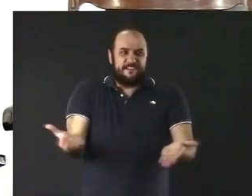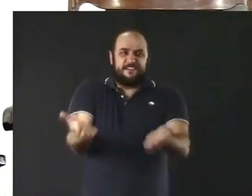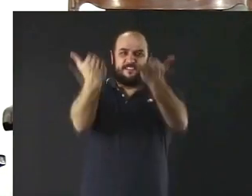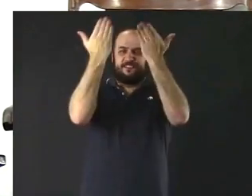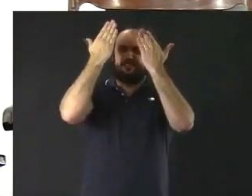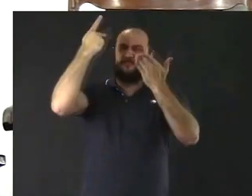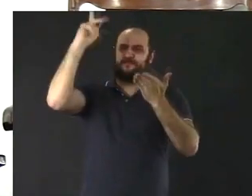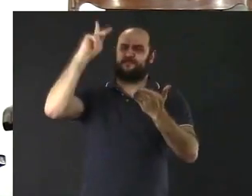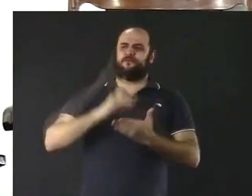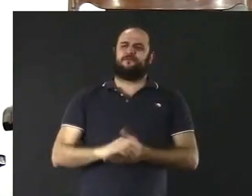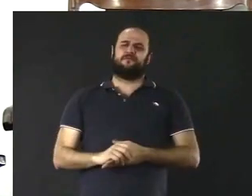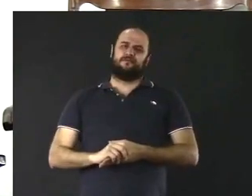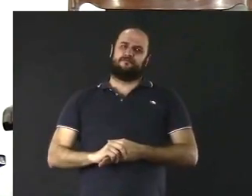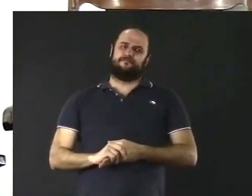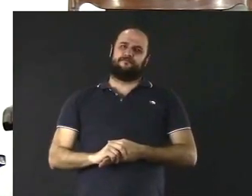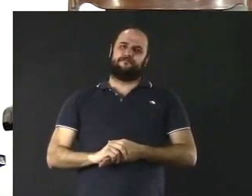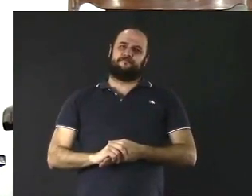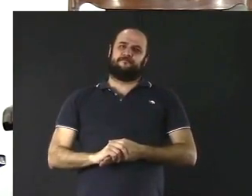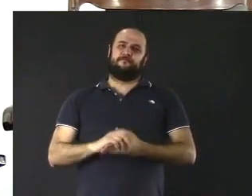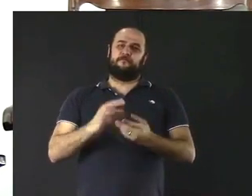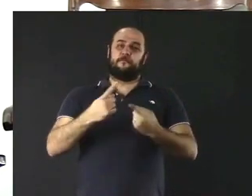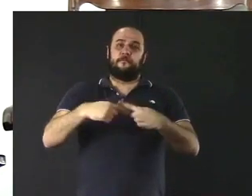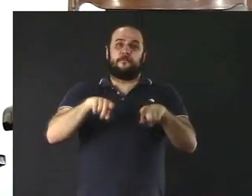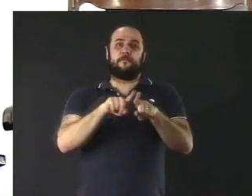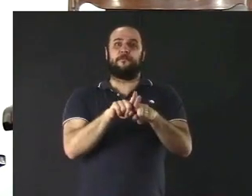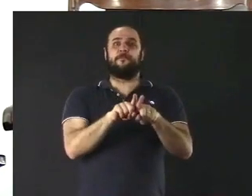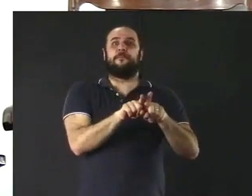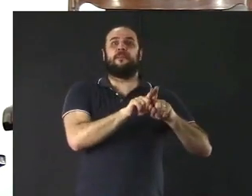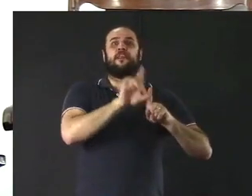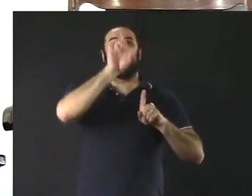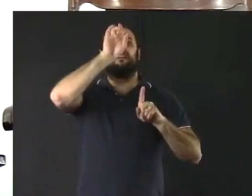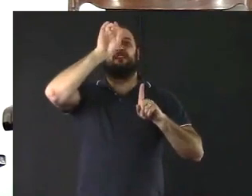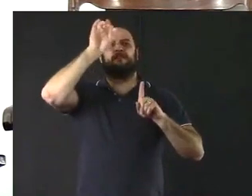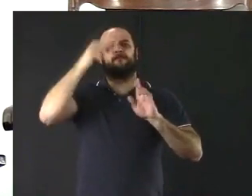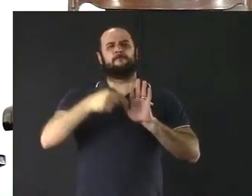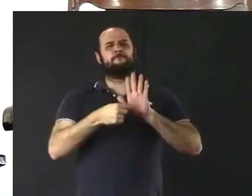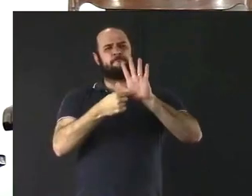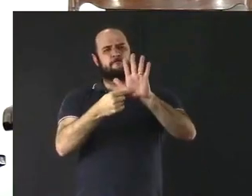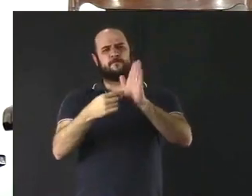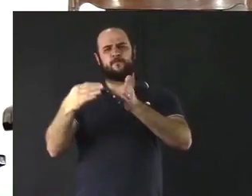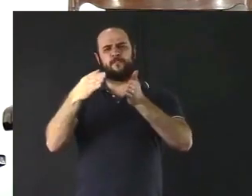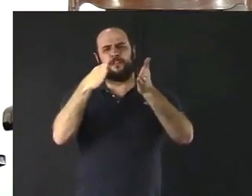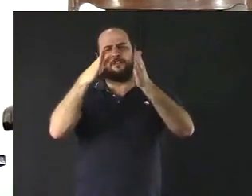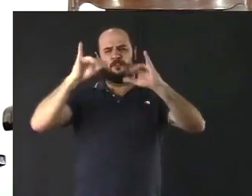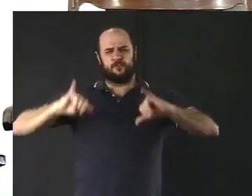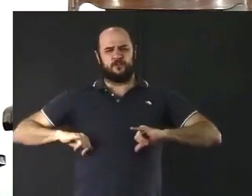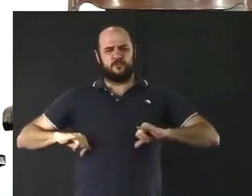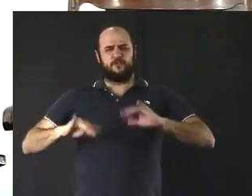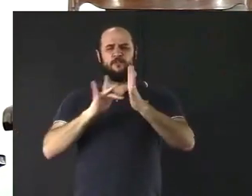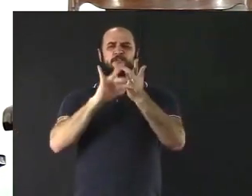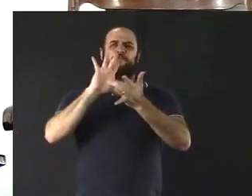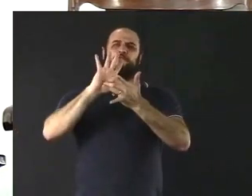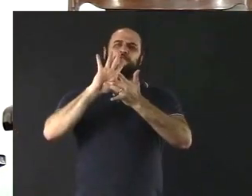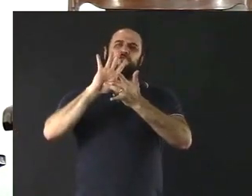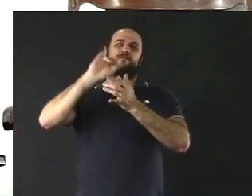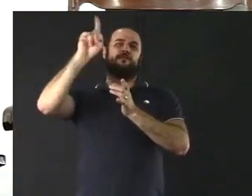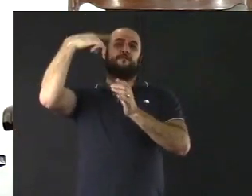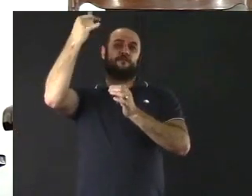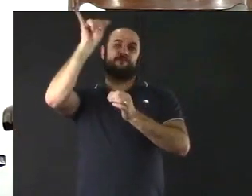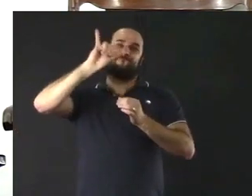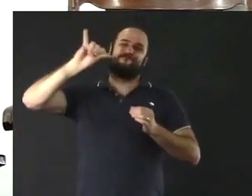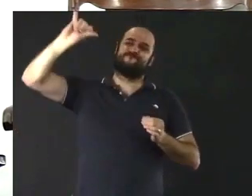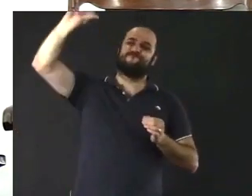exaltação. Portanto, Deus determinou o caminho do sofrimento para Jesus e depois o encheu